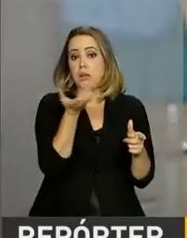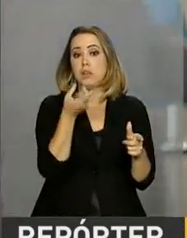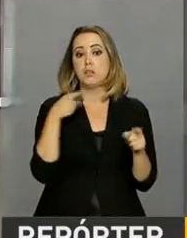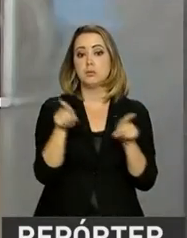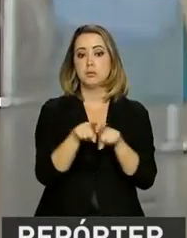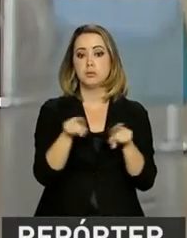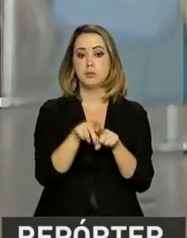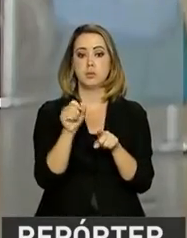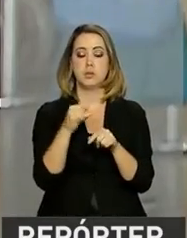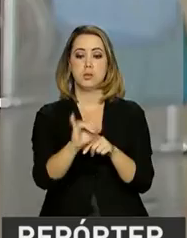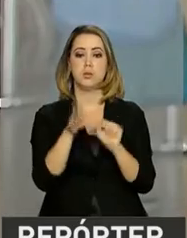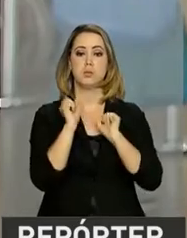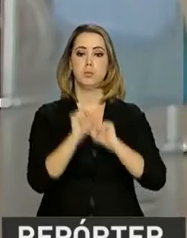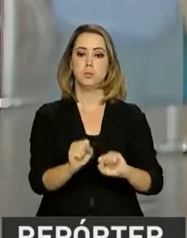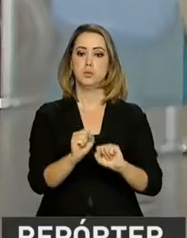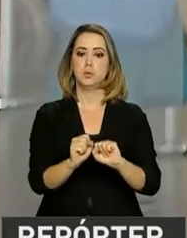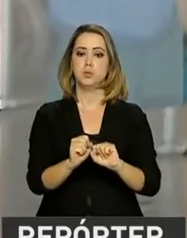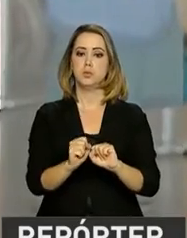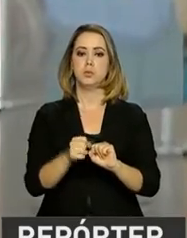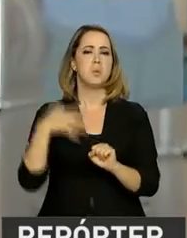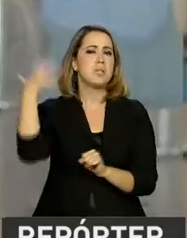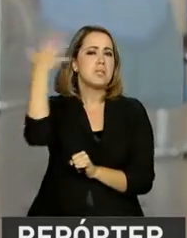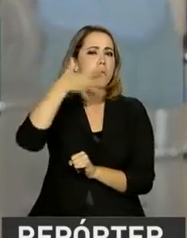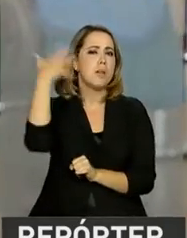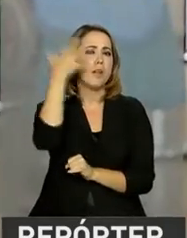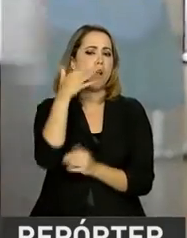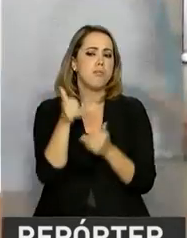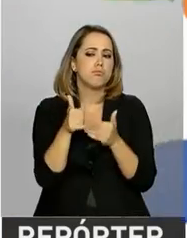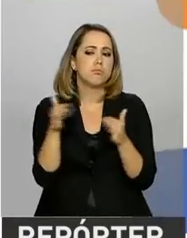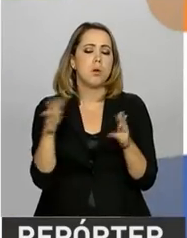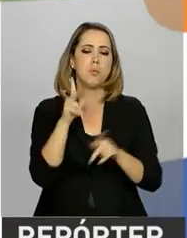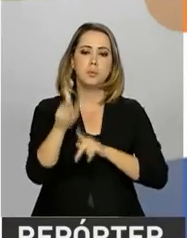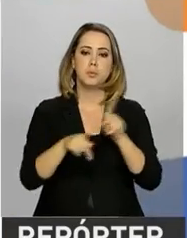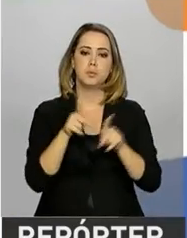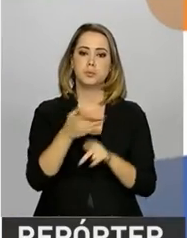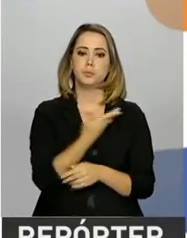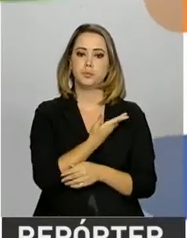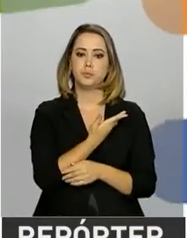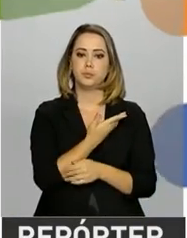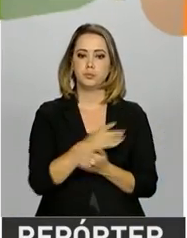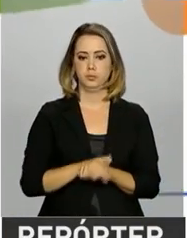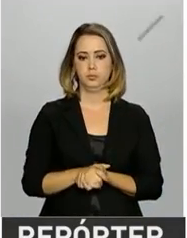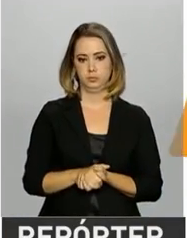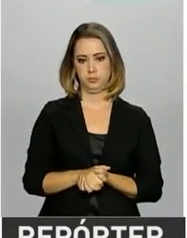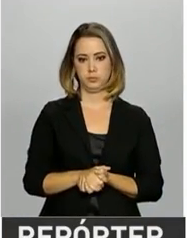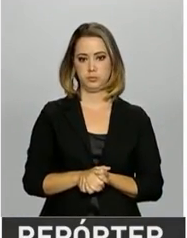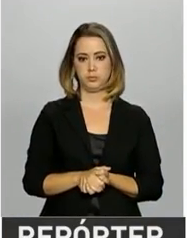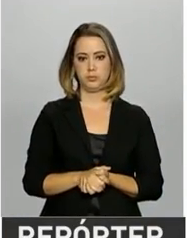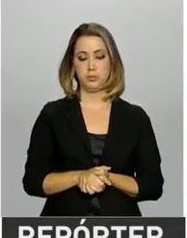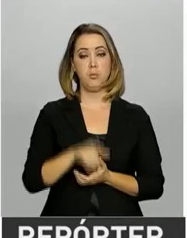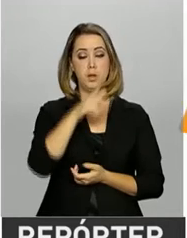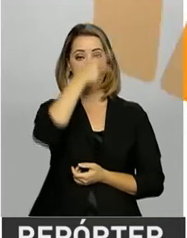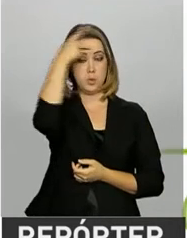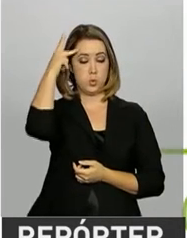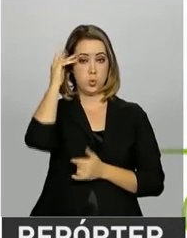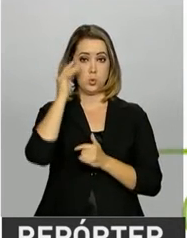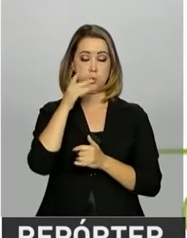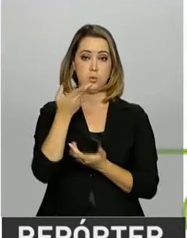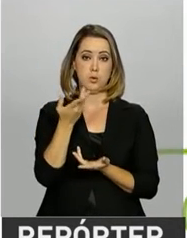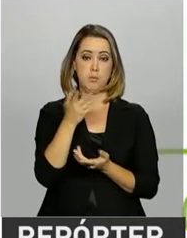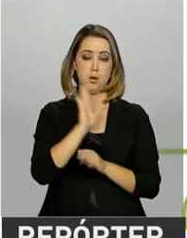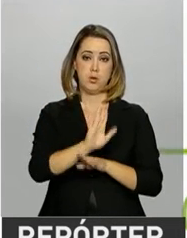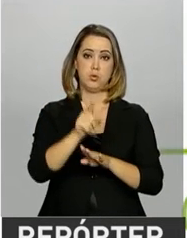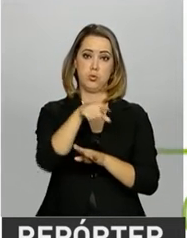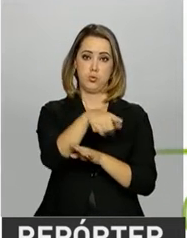fosse feito se pudesse maior esclarecimento pra população inteligente está falando a franquia de bagagem aérea para ajudar